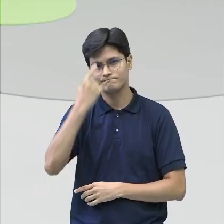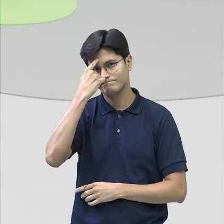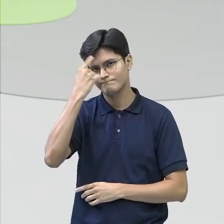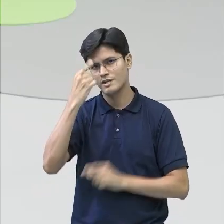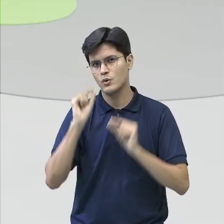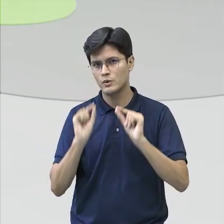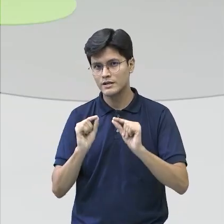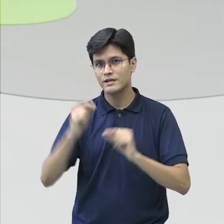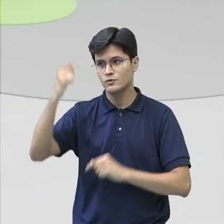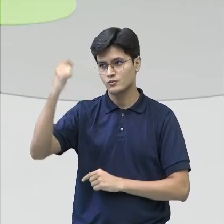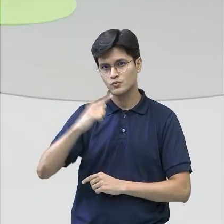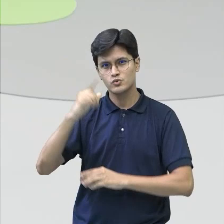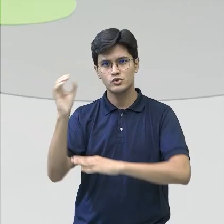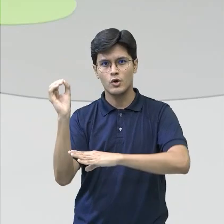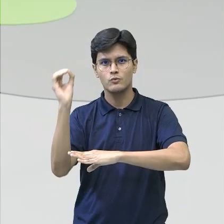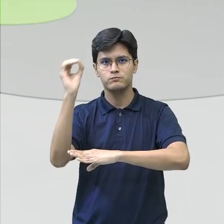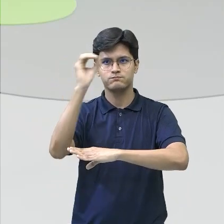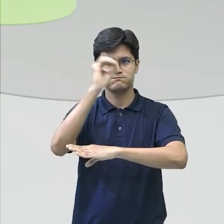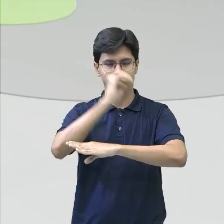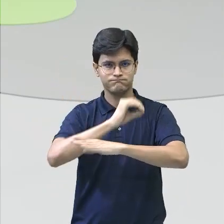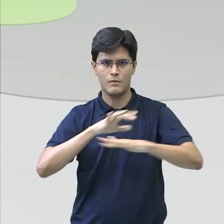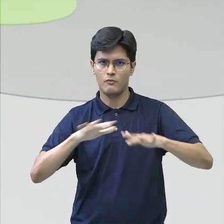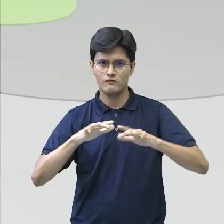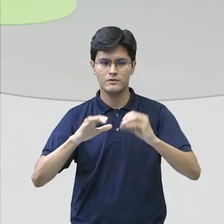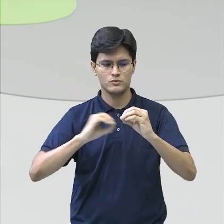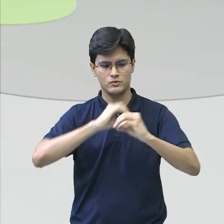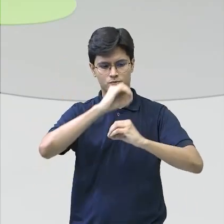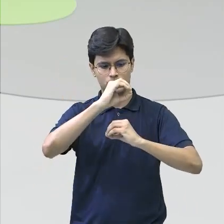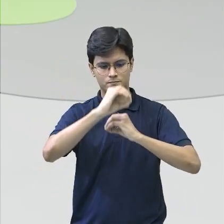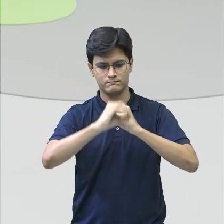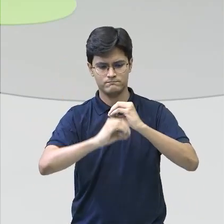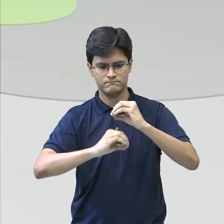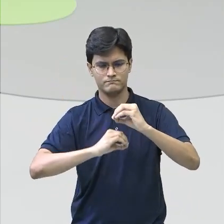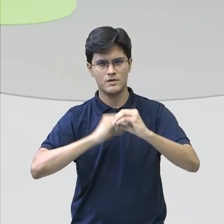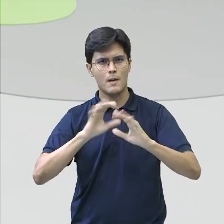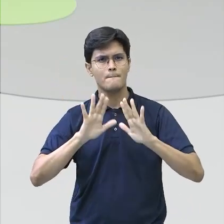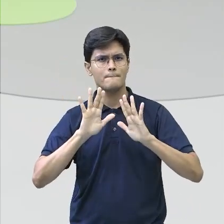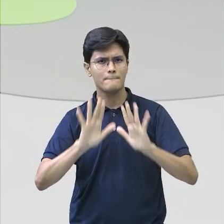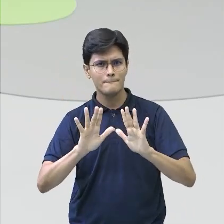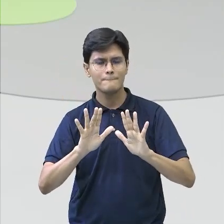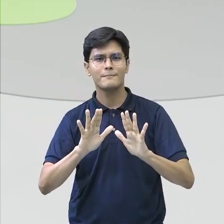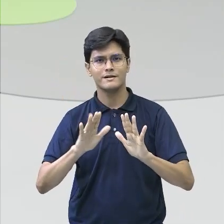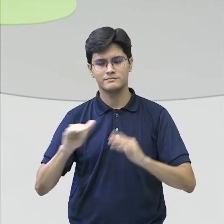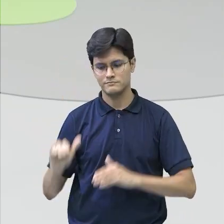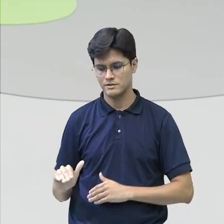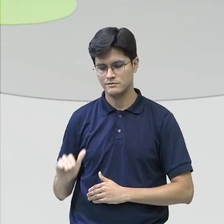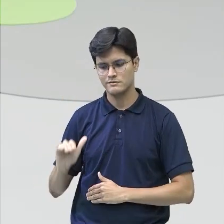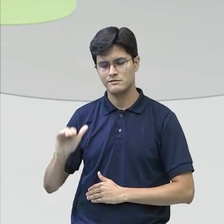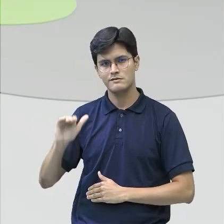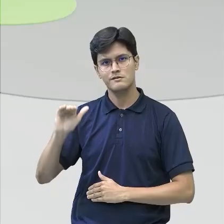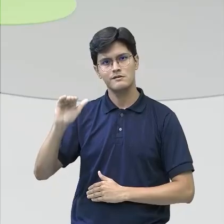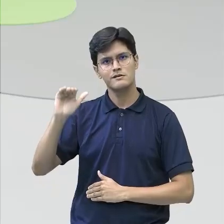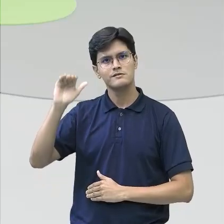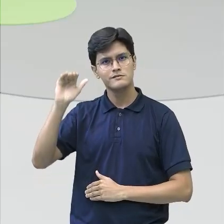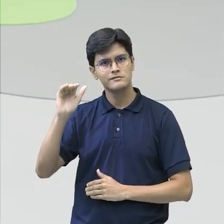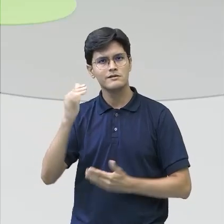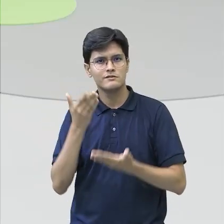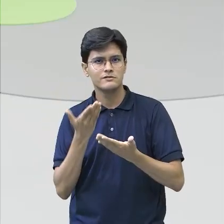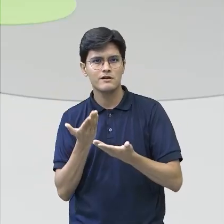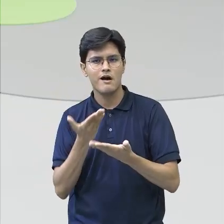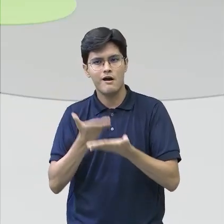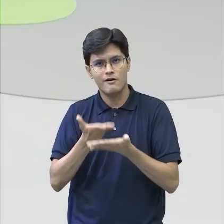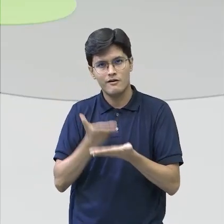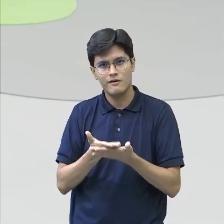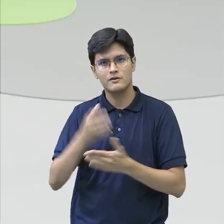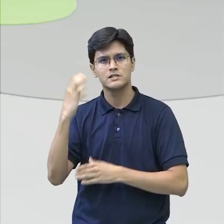que se movimenta, né, ao redor do nosso planeta, mas aí a gente vai crescendo, vai vendo lá as aulas de ciências das